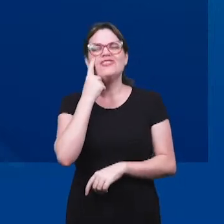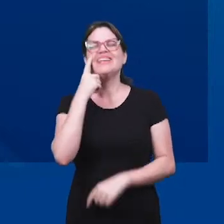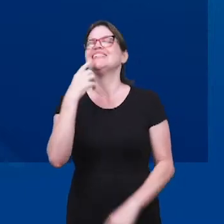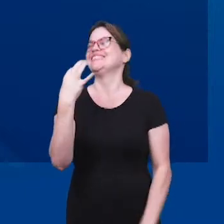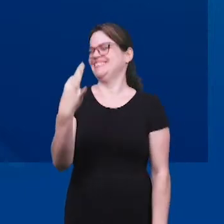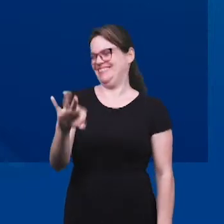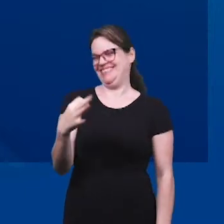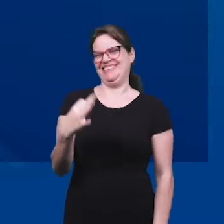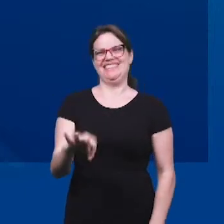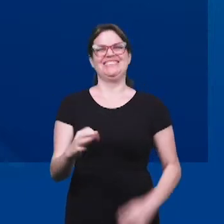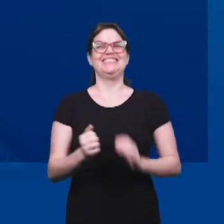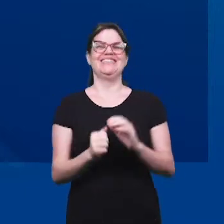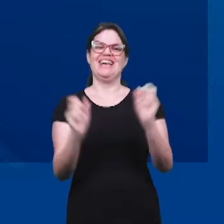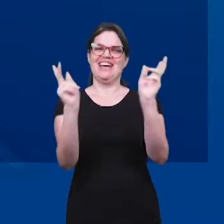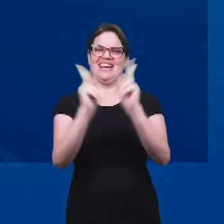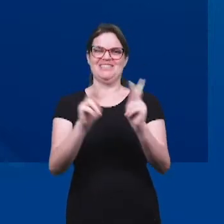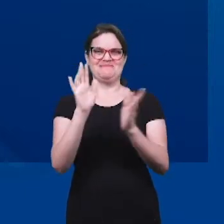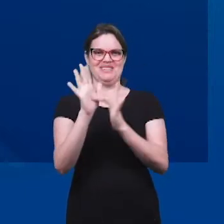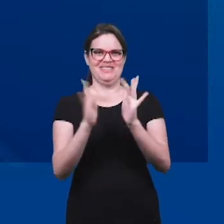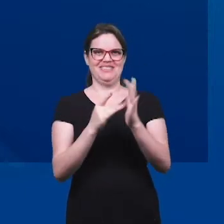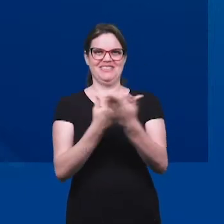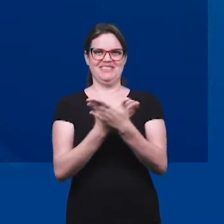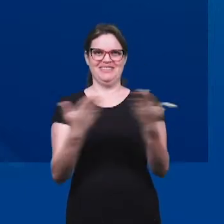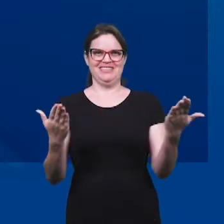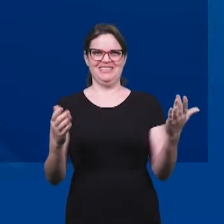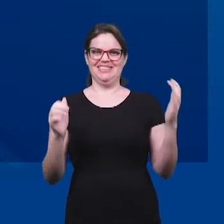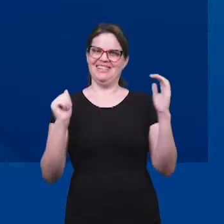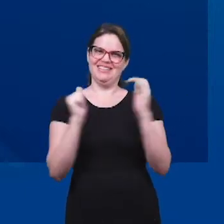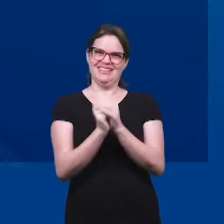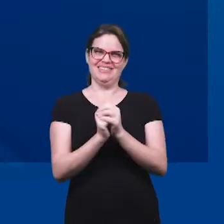visto. A paz do Senhor Jesus.